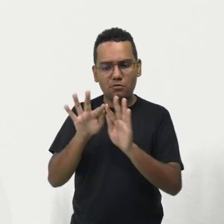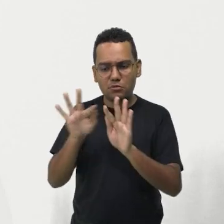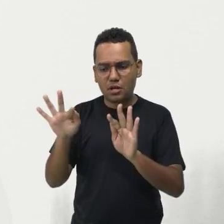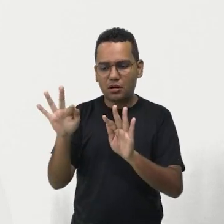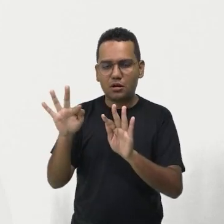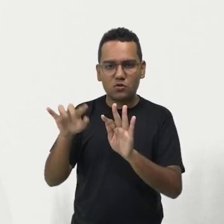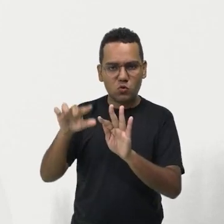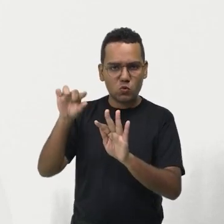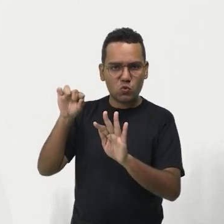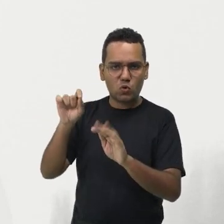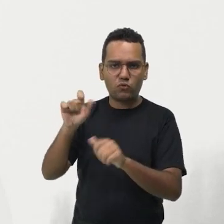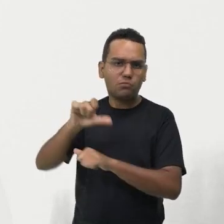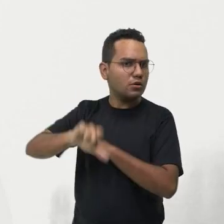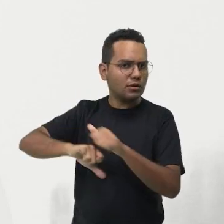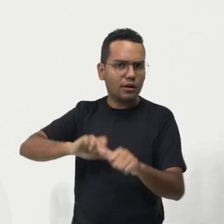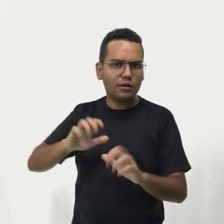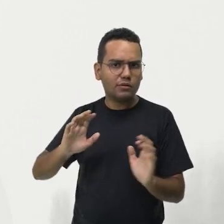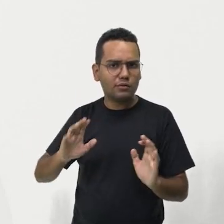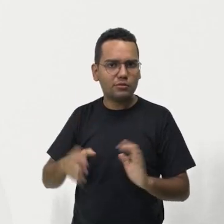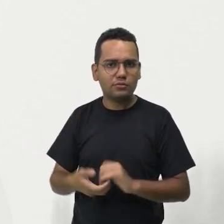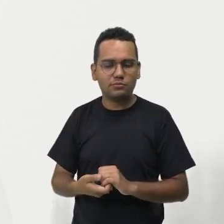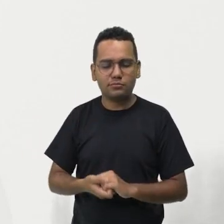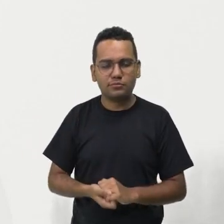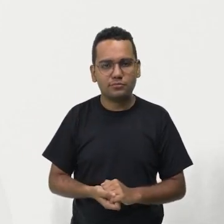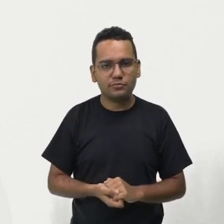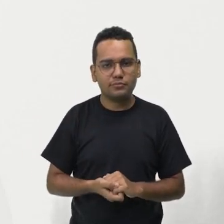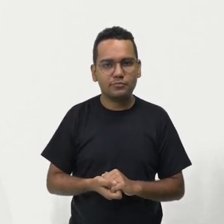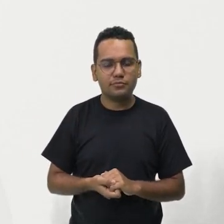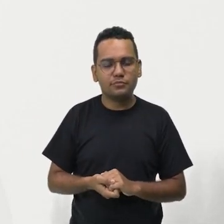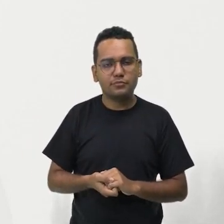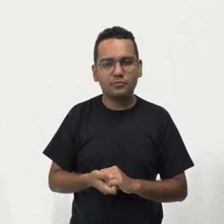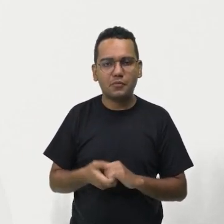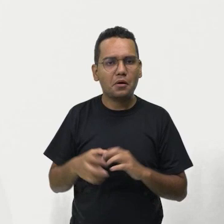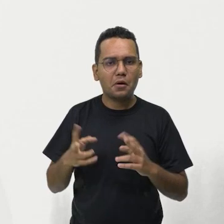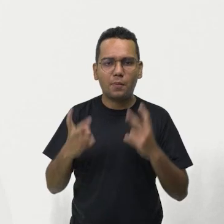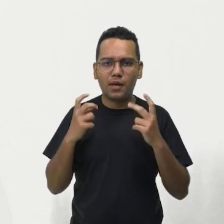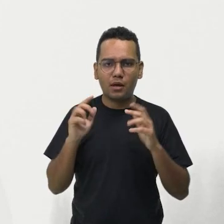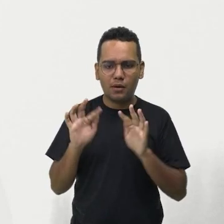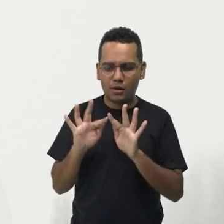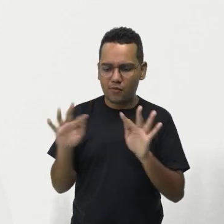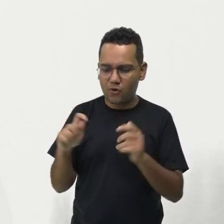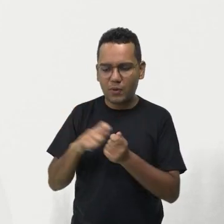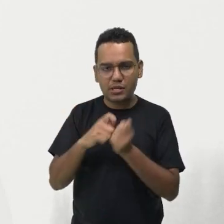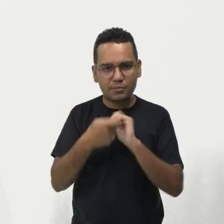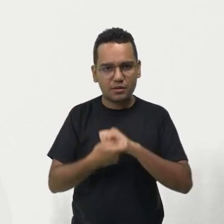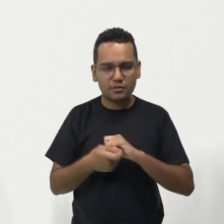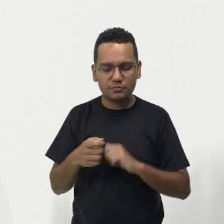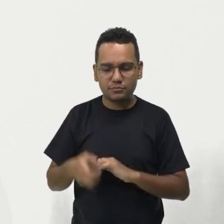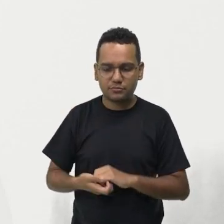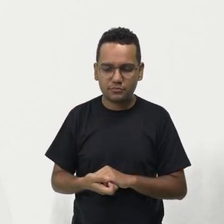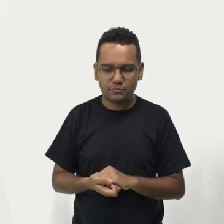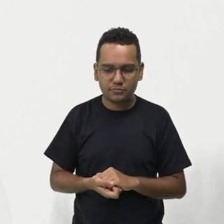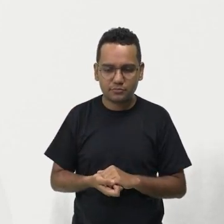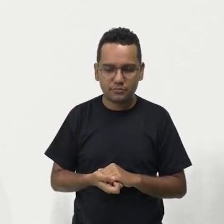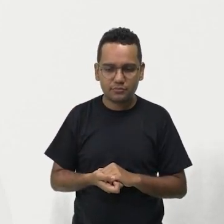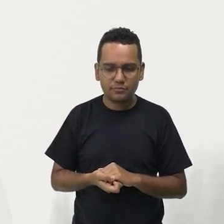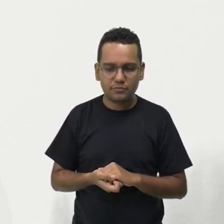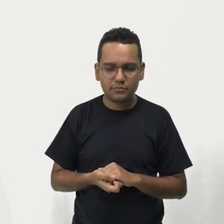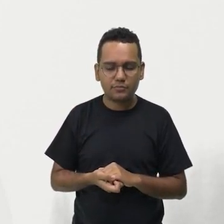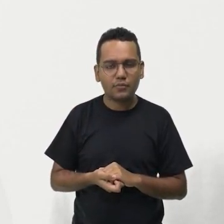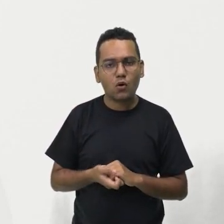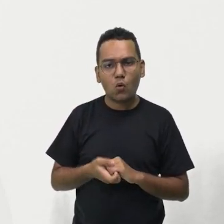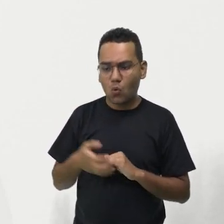foi parafraseado. Observem que palavras foram colocadas no lugar daquelas. Não